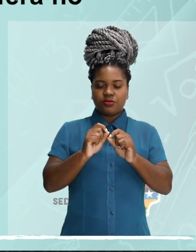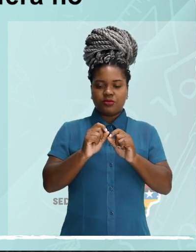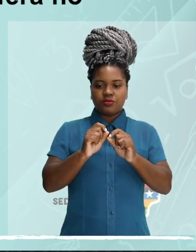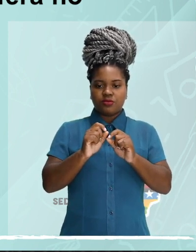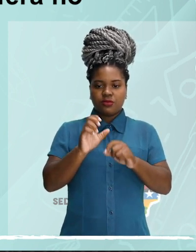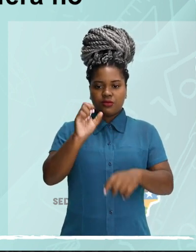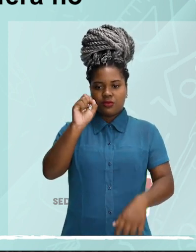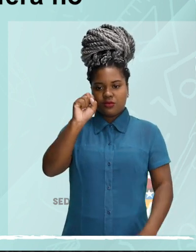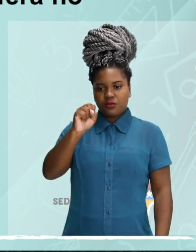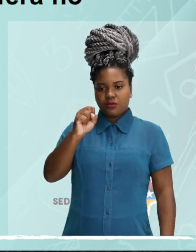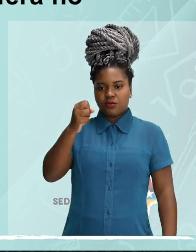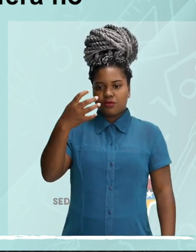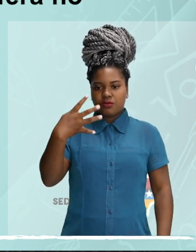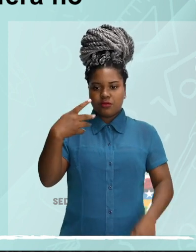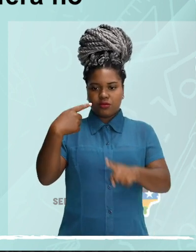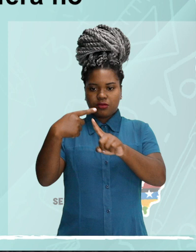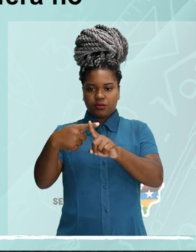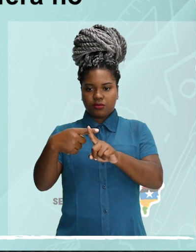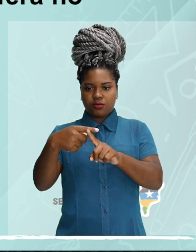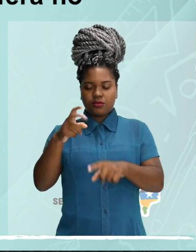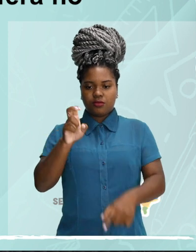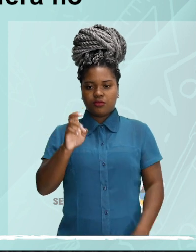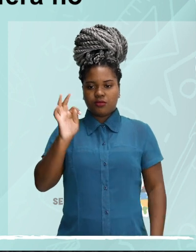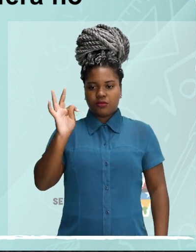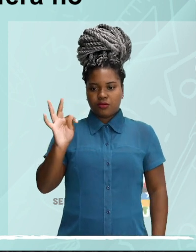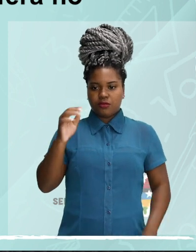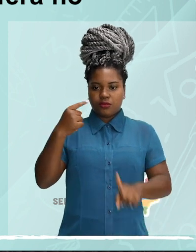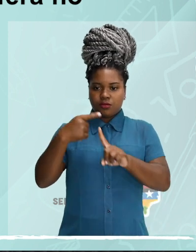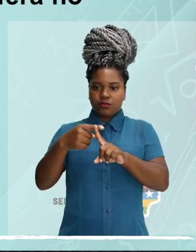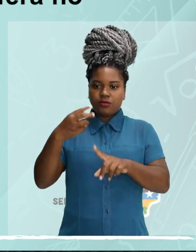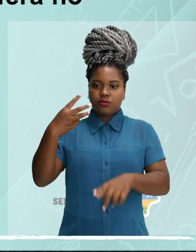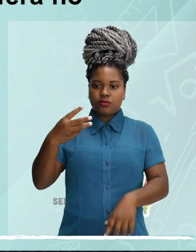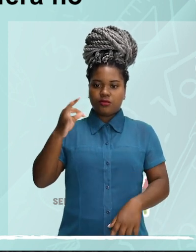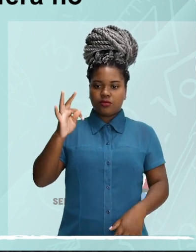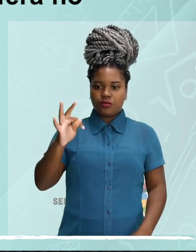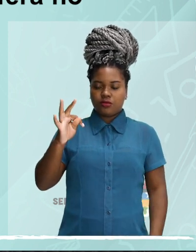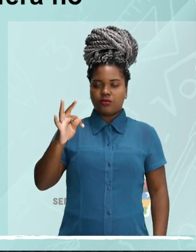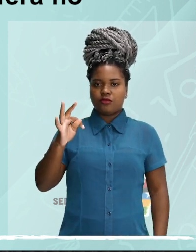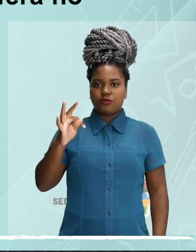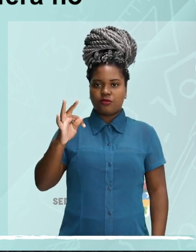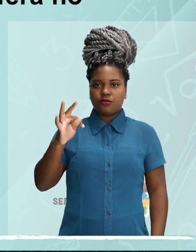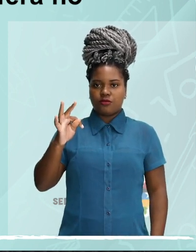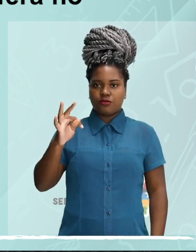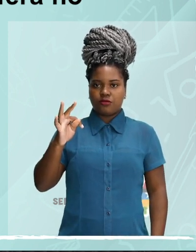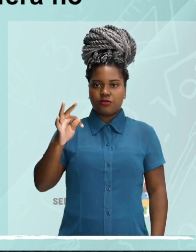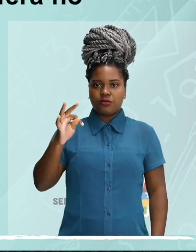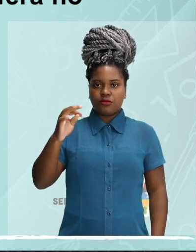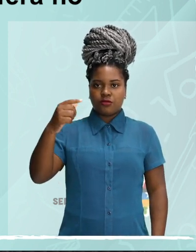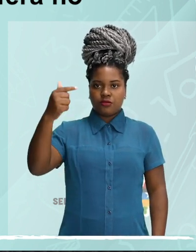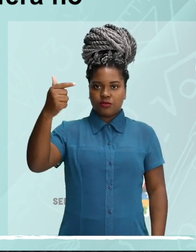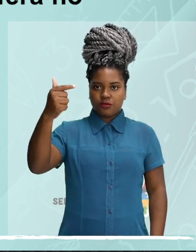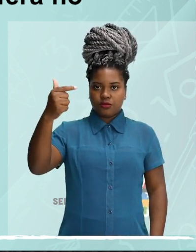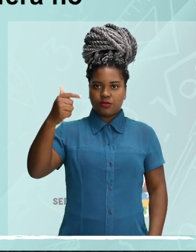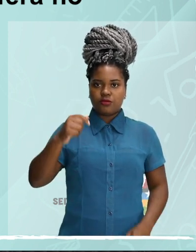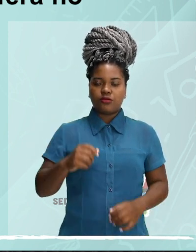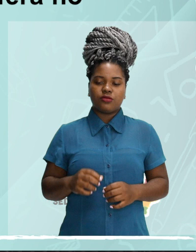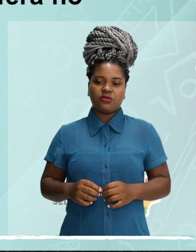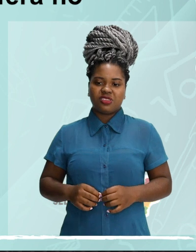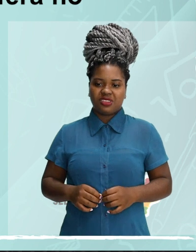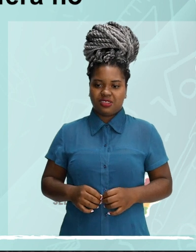Utilizando unidades do sistema internacional. Então, o módulo da quantidade de movimento da esfera no instante t igual a 10